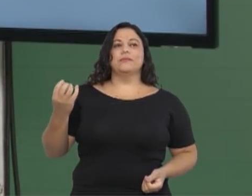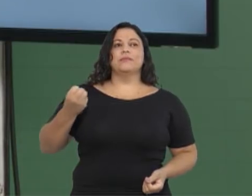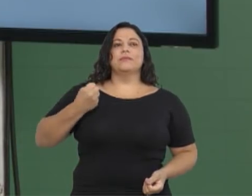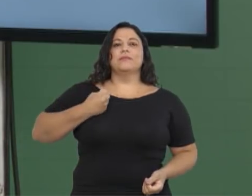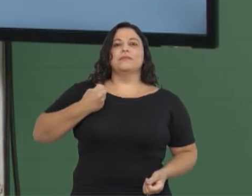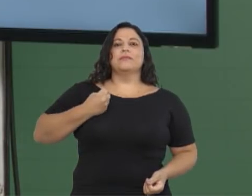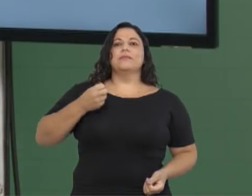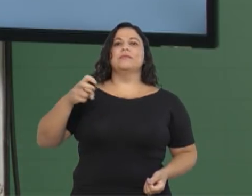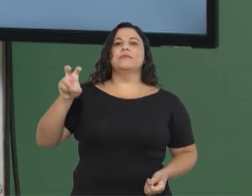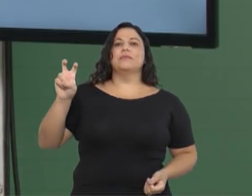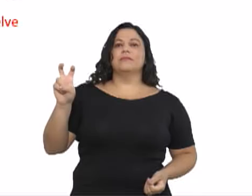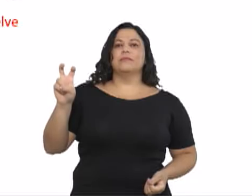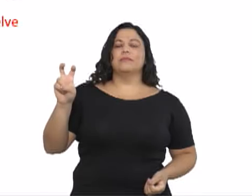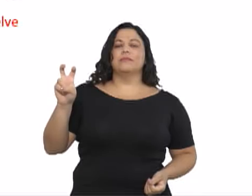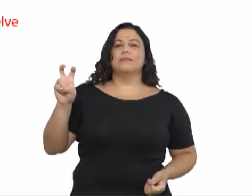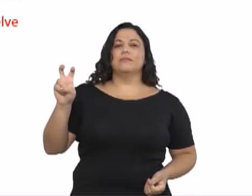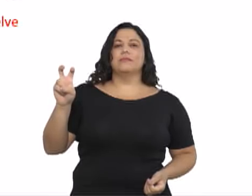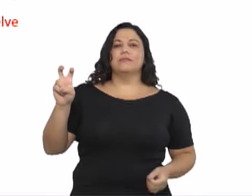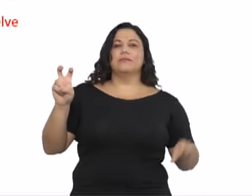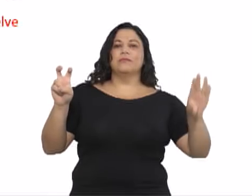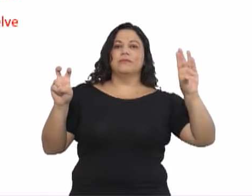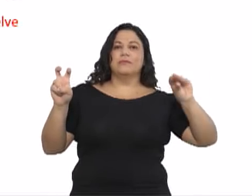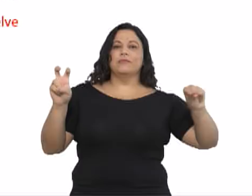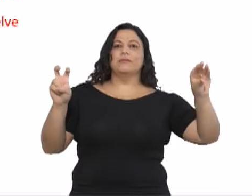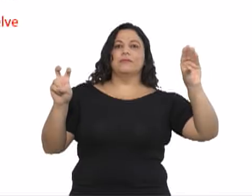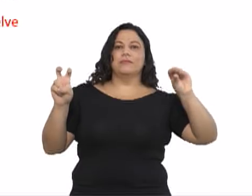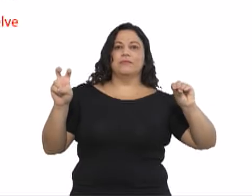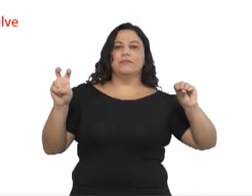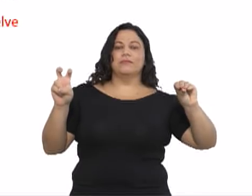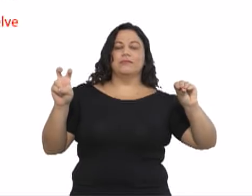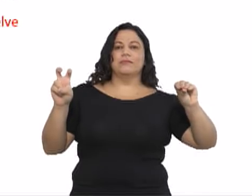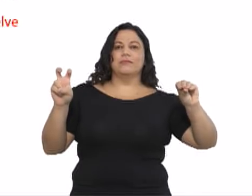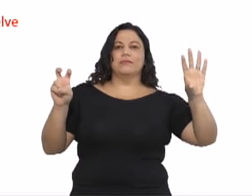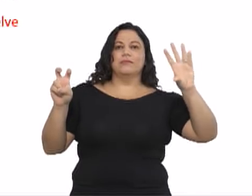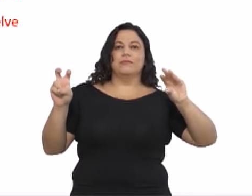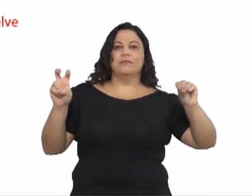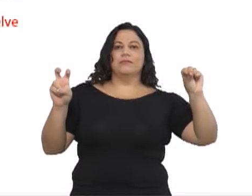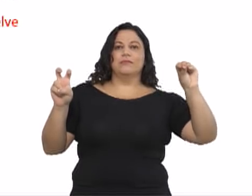Número 5. 5. 5.